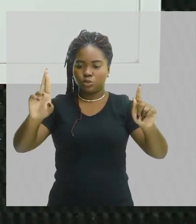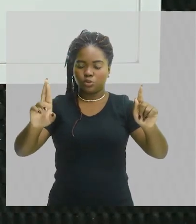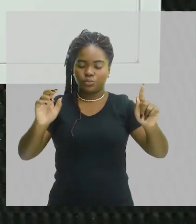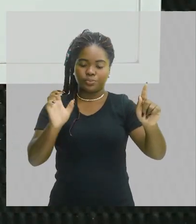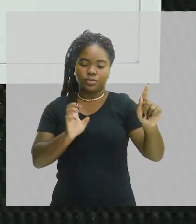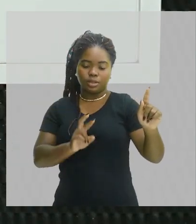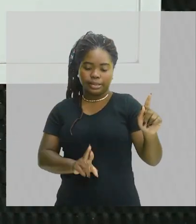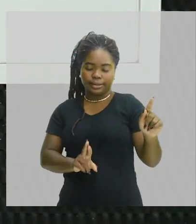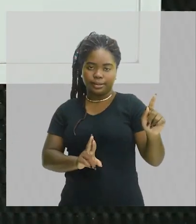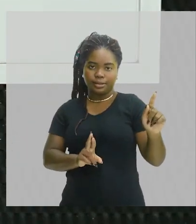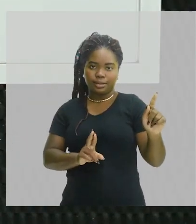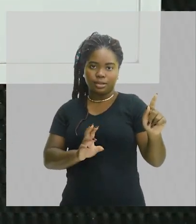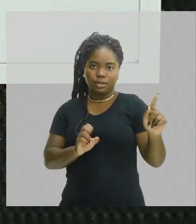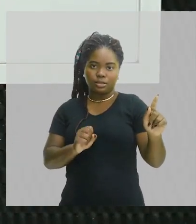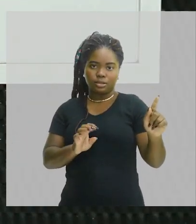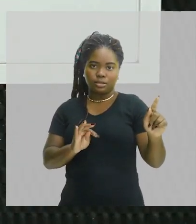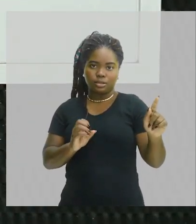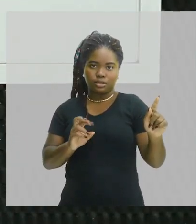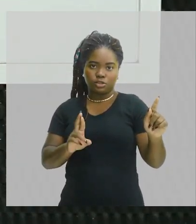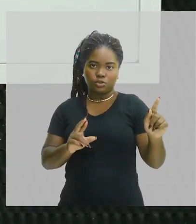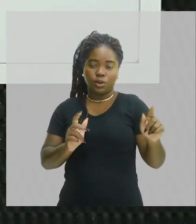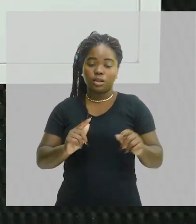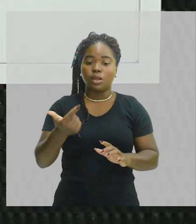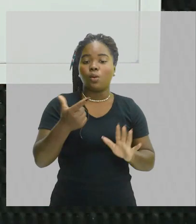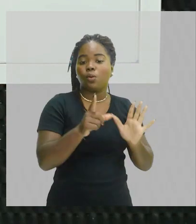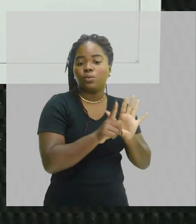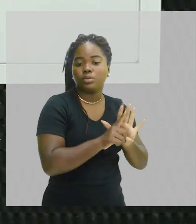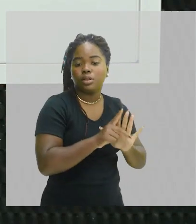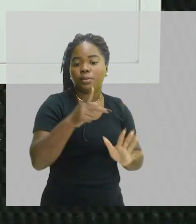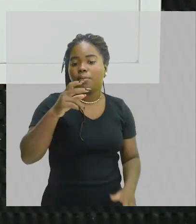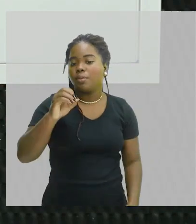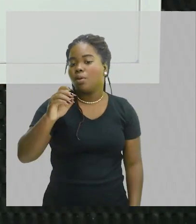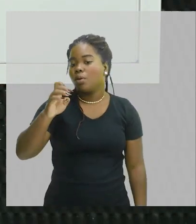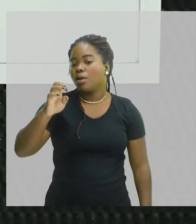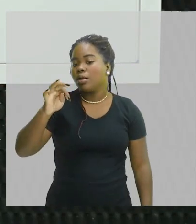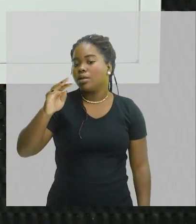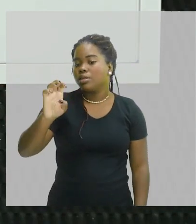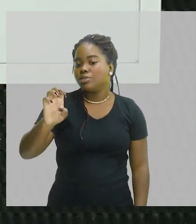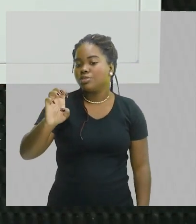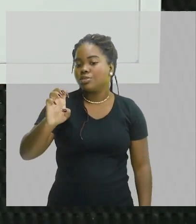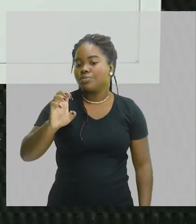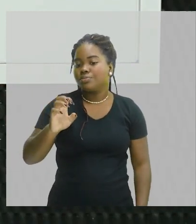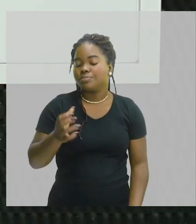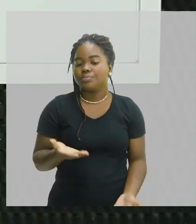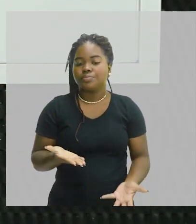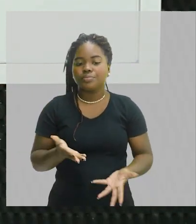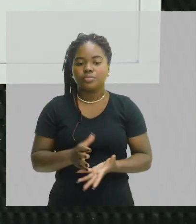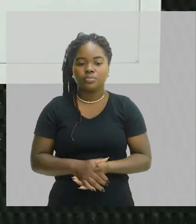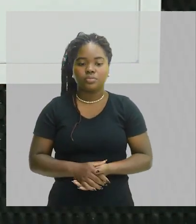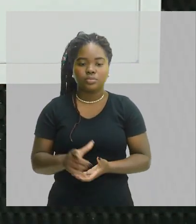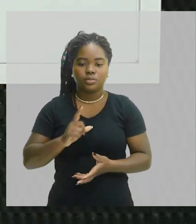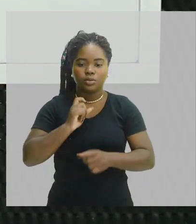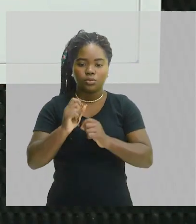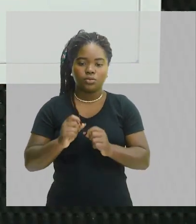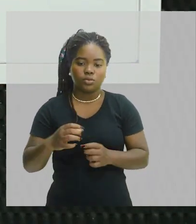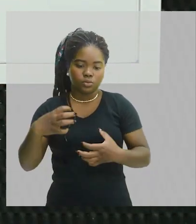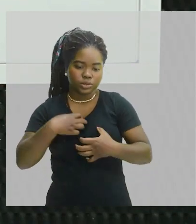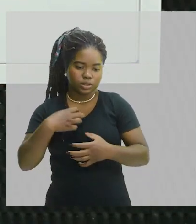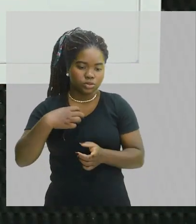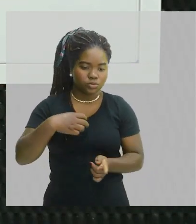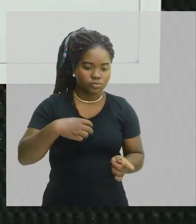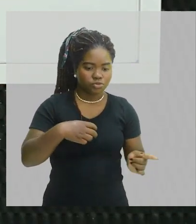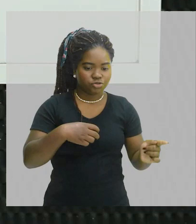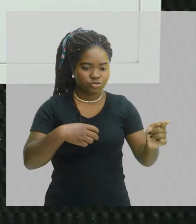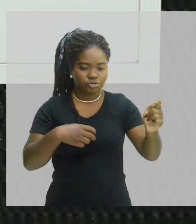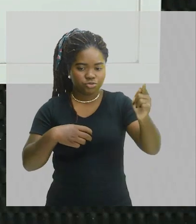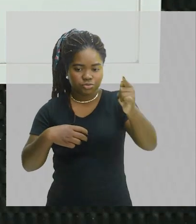chamada, né, a lei de Pauli. Por exemplo, eu pego um ponto, dou a volta completa e vejo aí quem são os